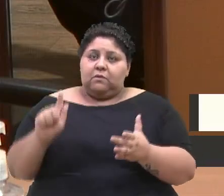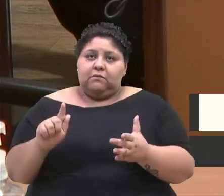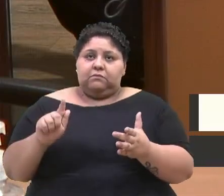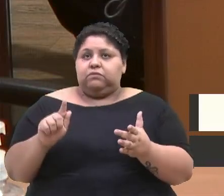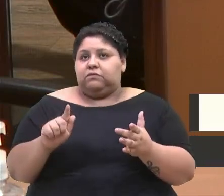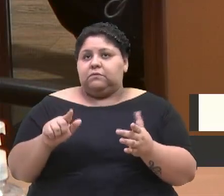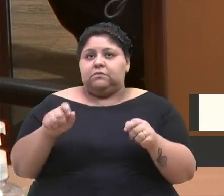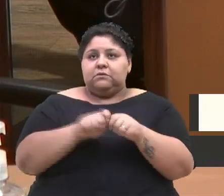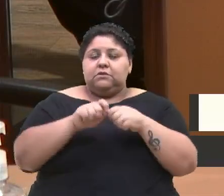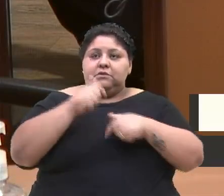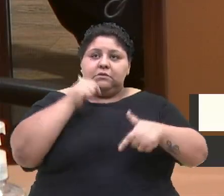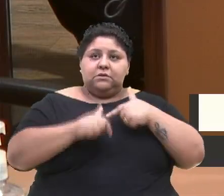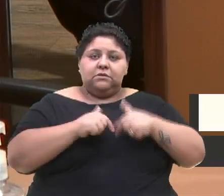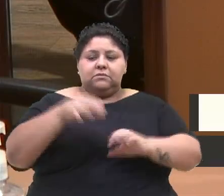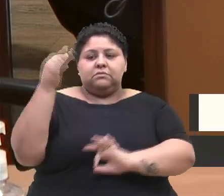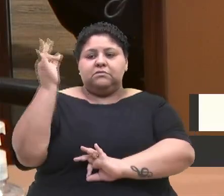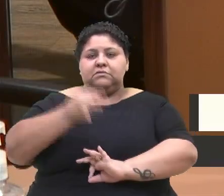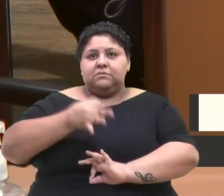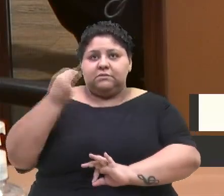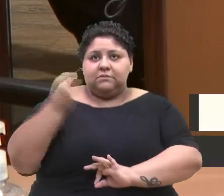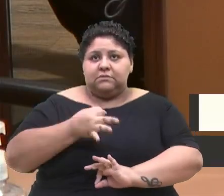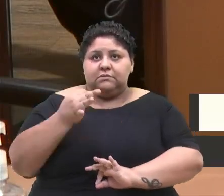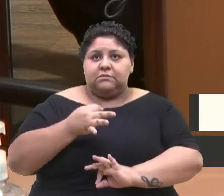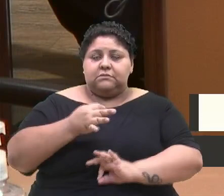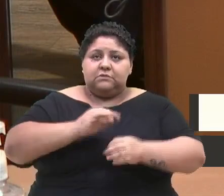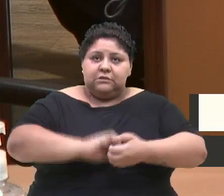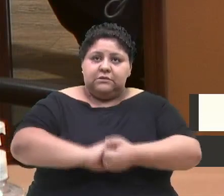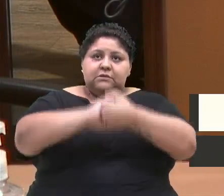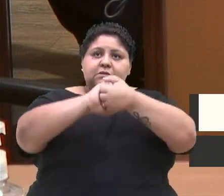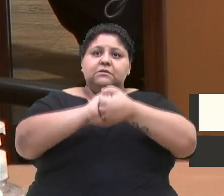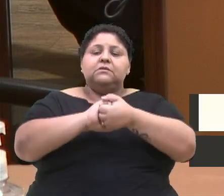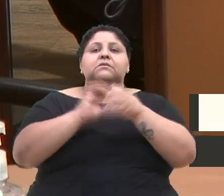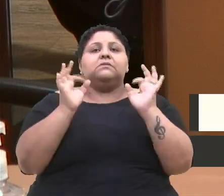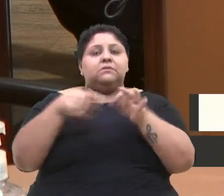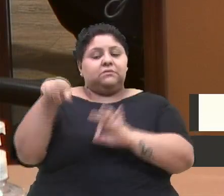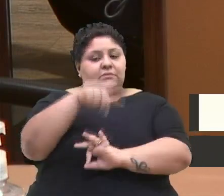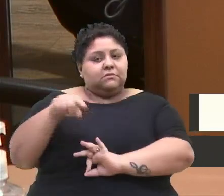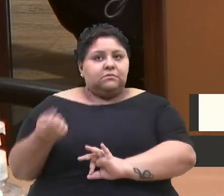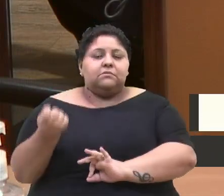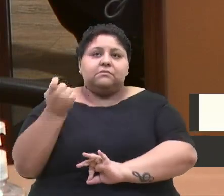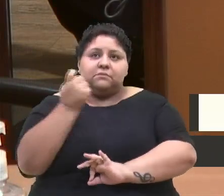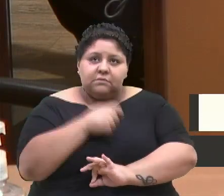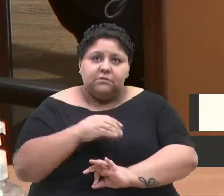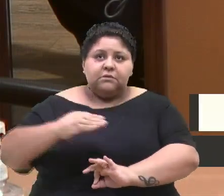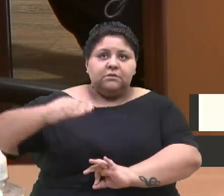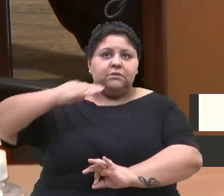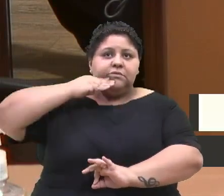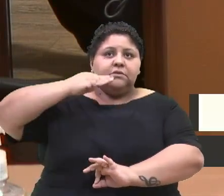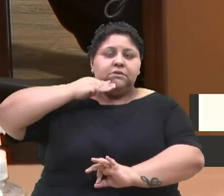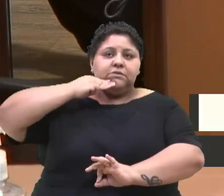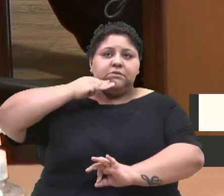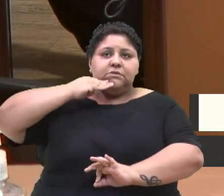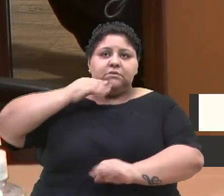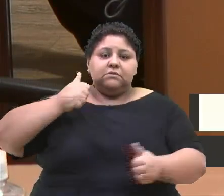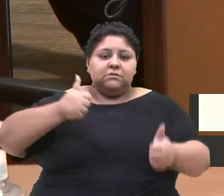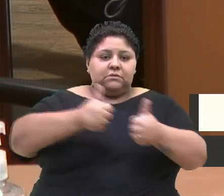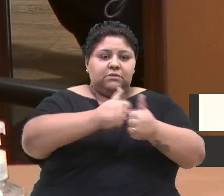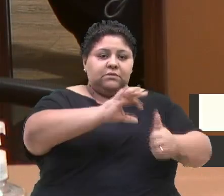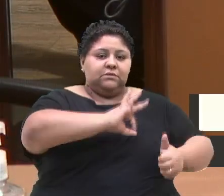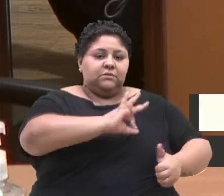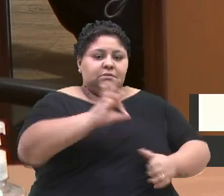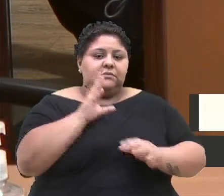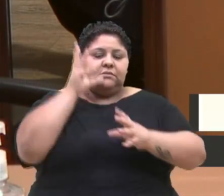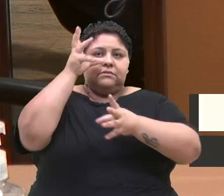trabalho sensacional, e vamos ser parceiros. Com certeza a gente precisa, vereador Bortola, com a Delegacia de Animais,